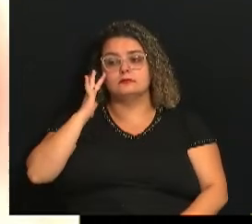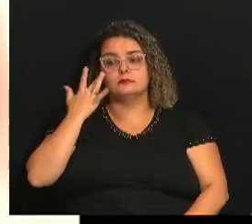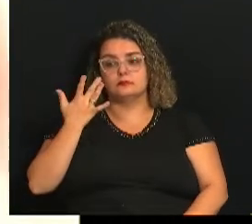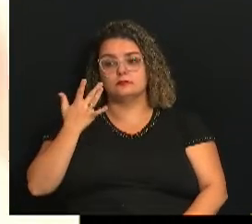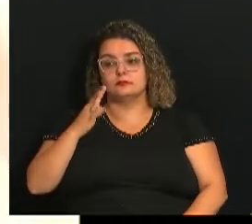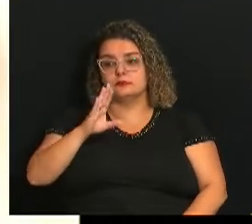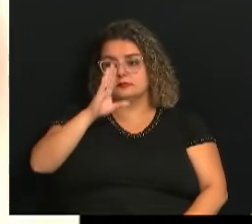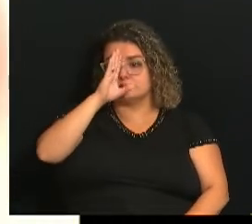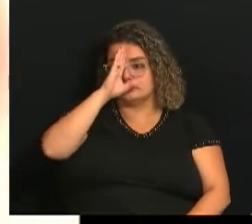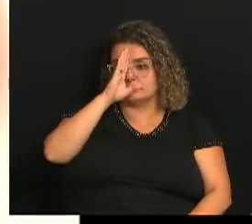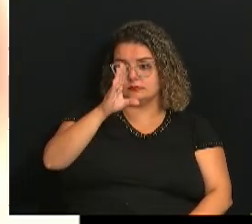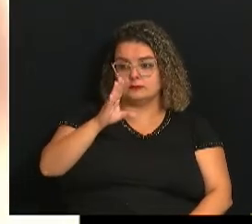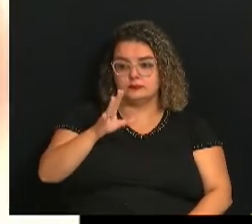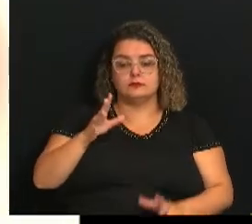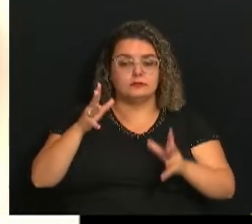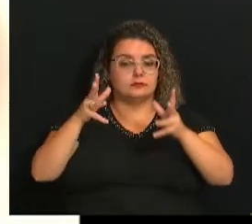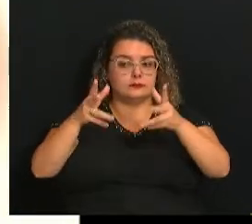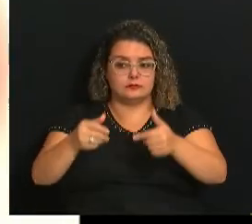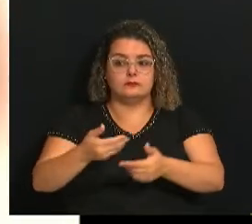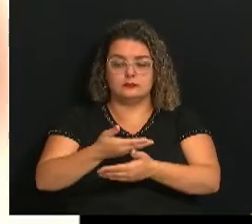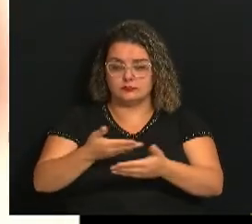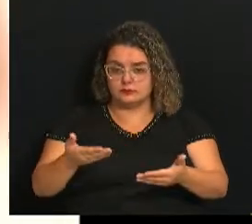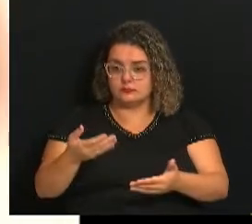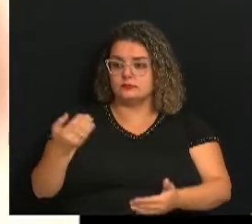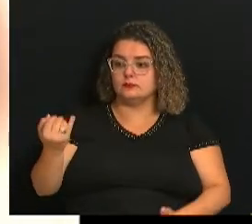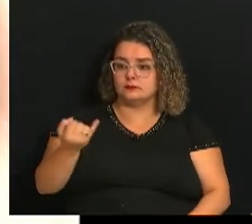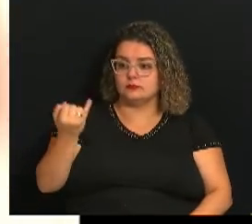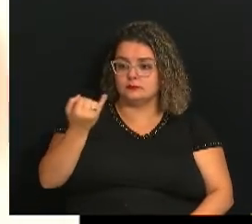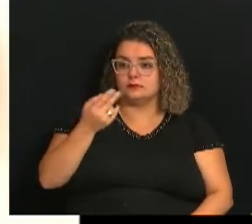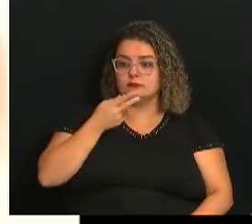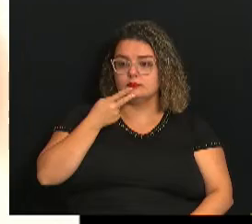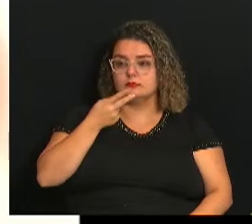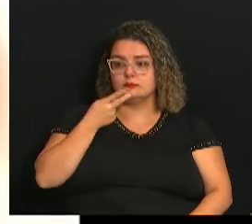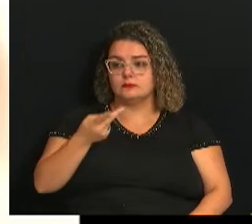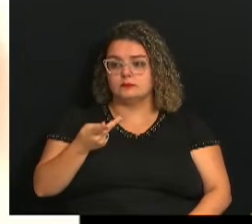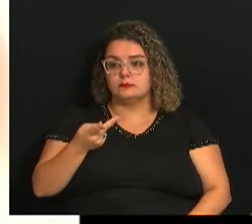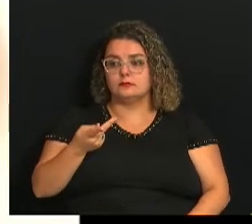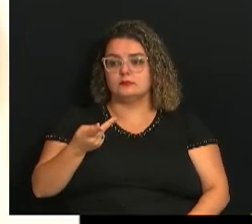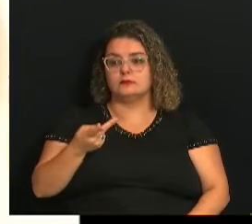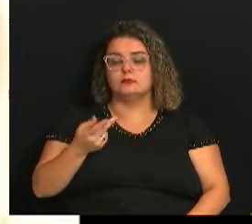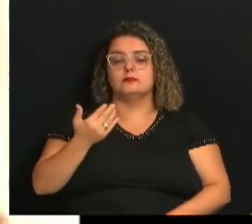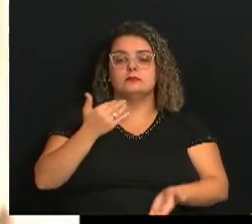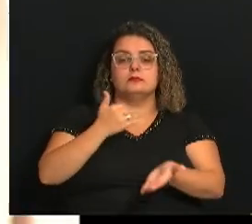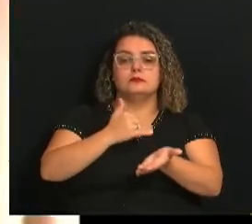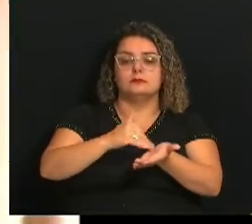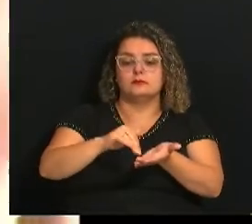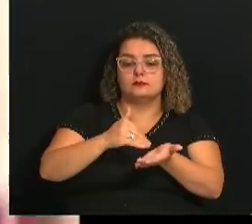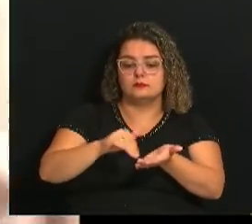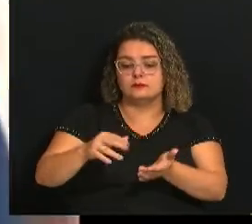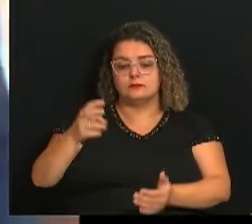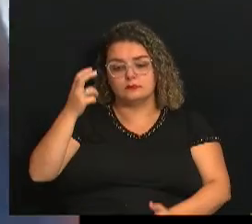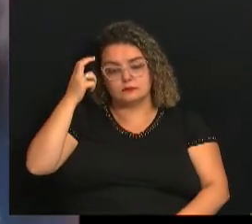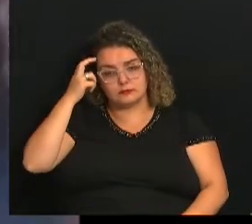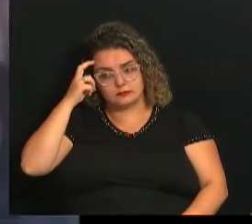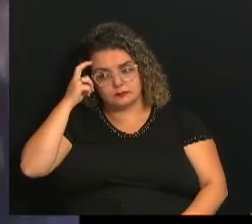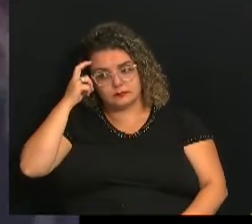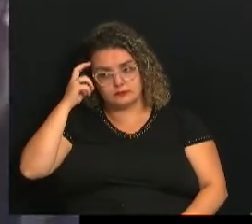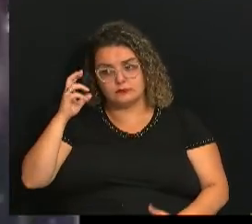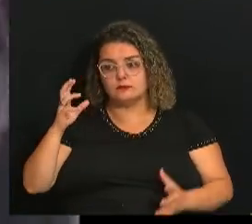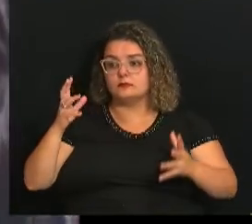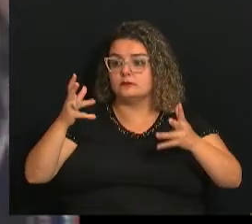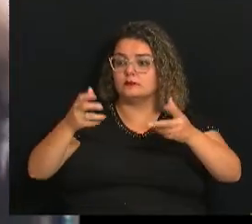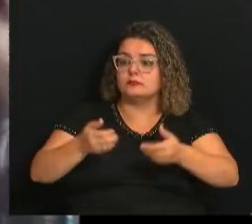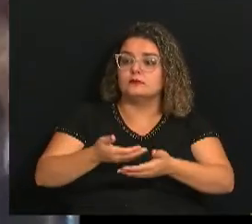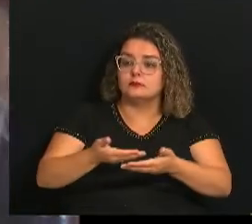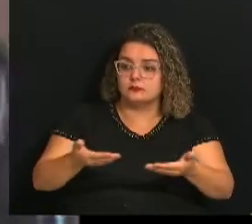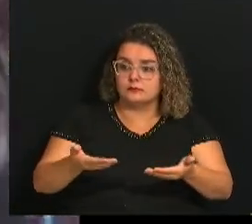principal nisso tudo, que eu acho que é importante destacar, que a Secretaria de Cultura, apesar disso tudo, é uma